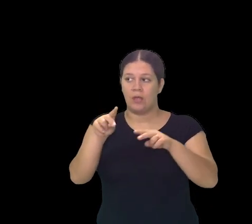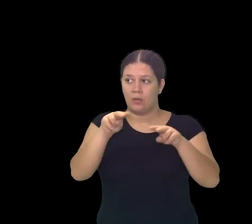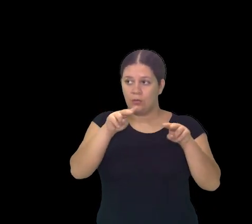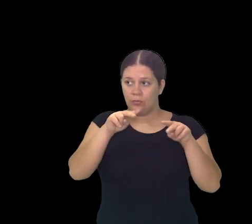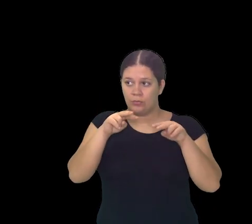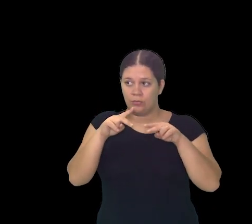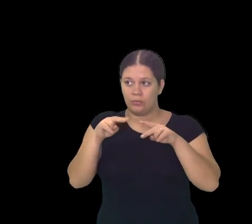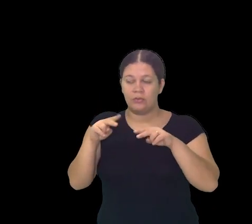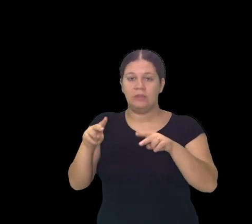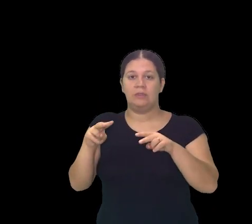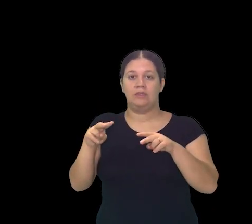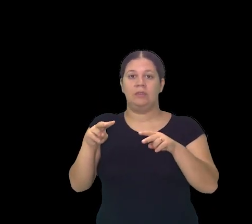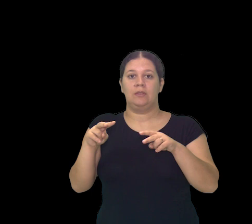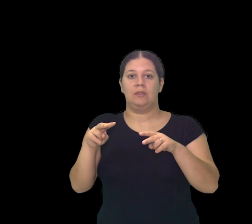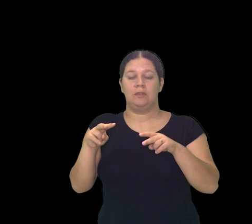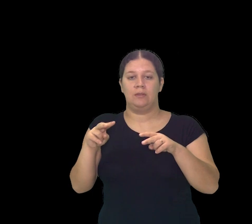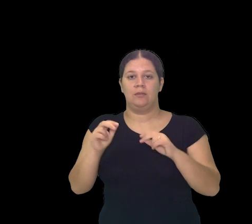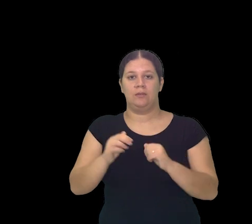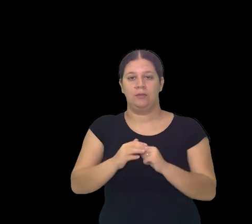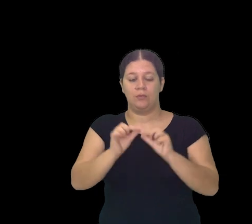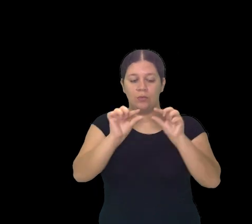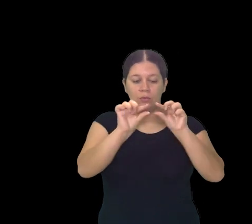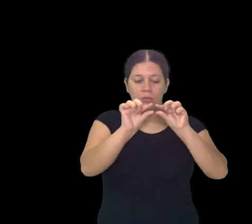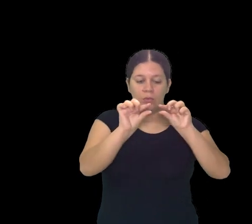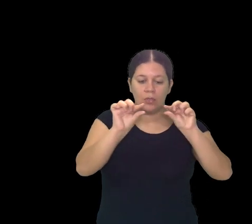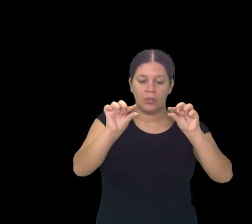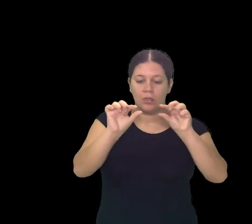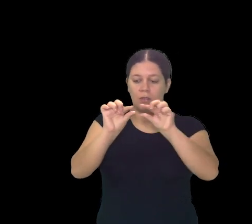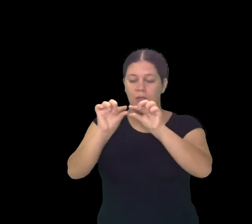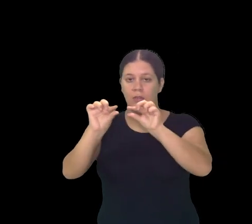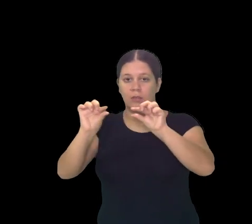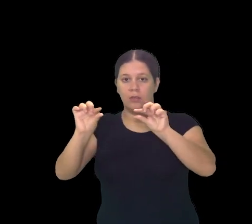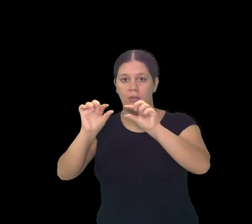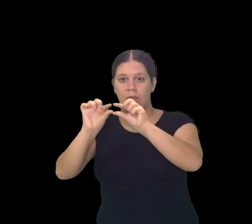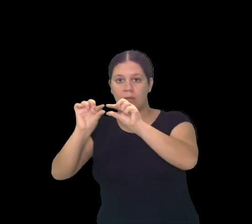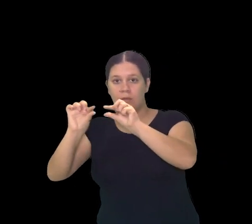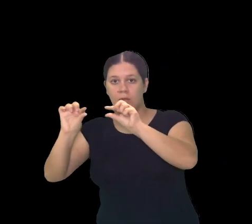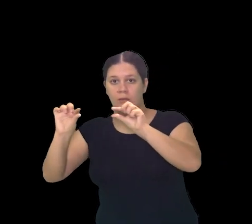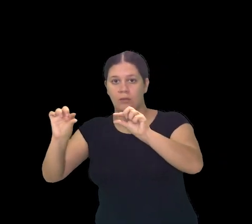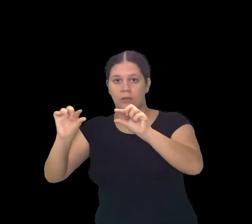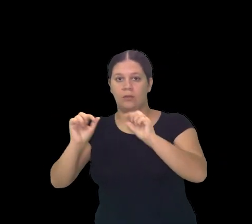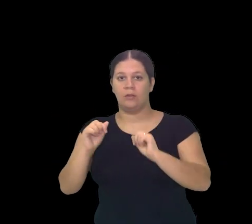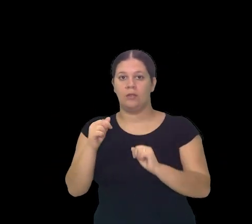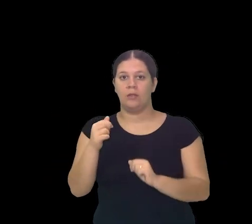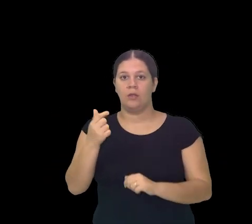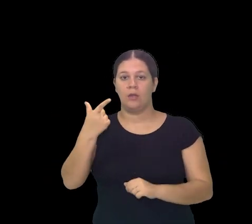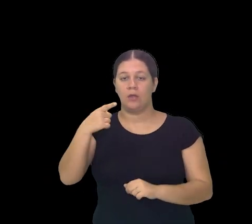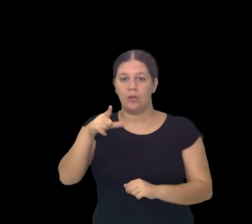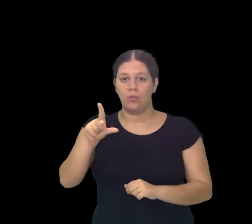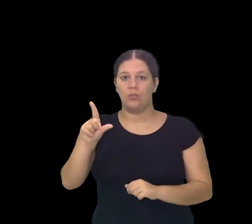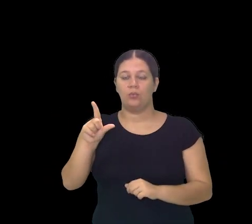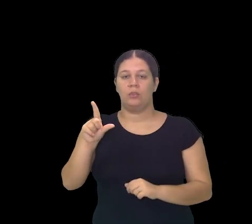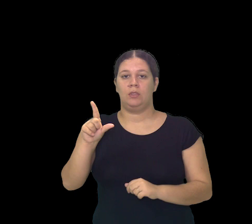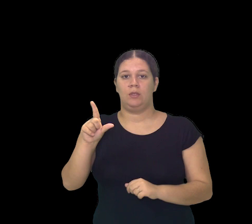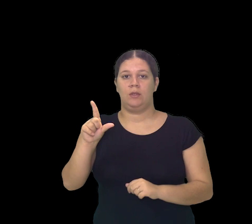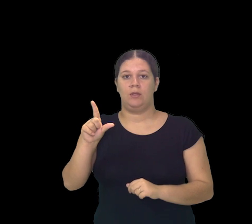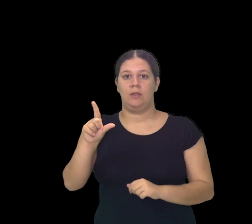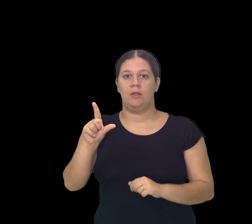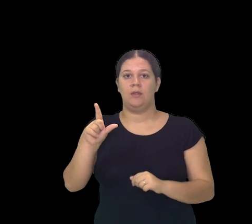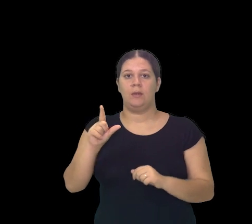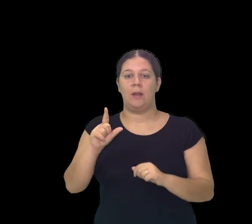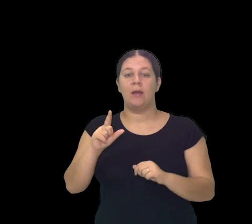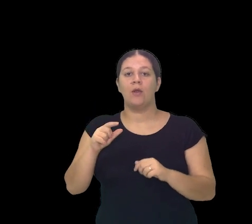porque essa é uma secção de 3 aqui, e, portanto, Essa é outra secção de